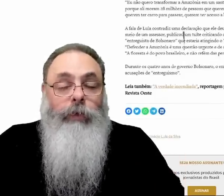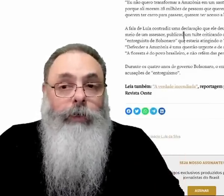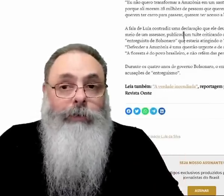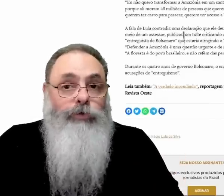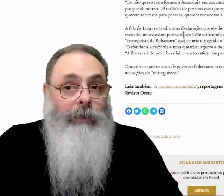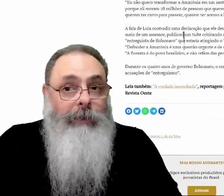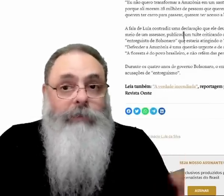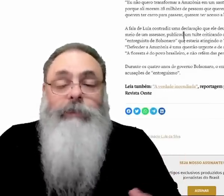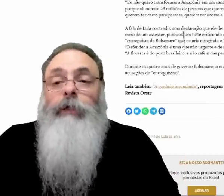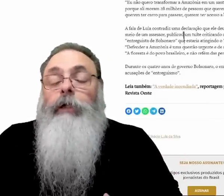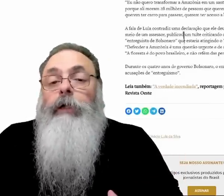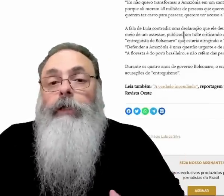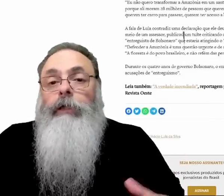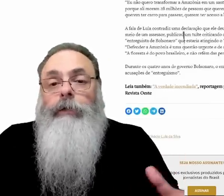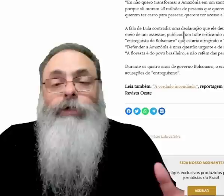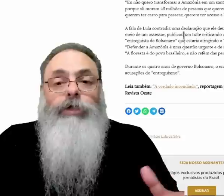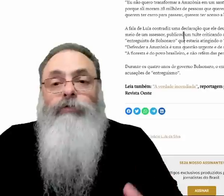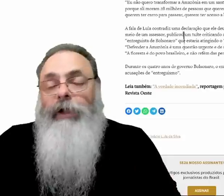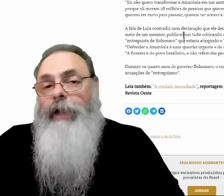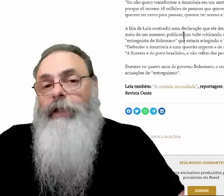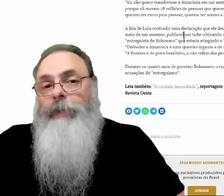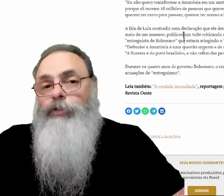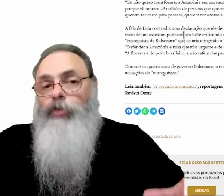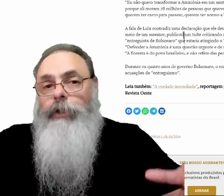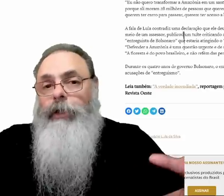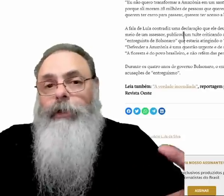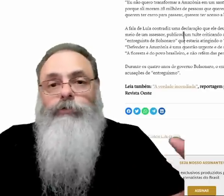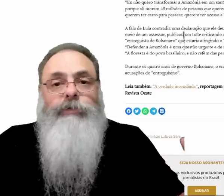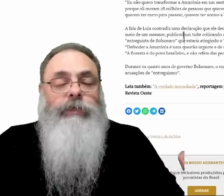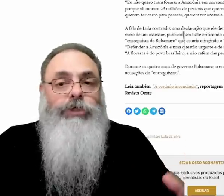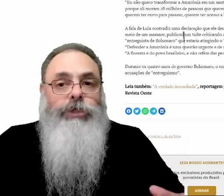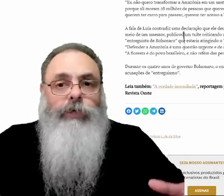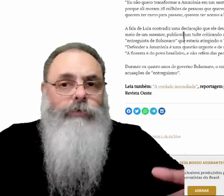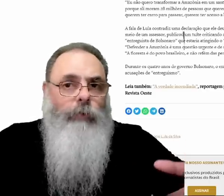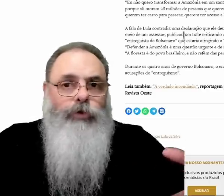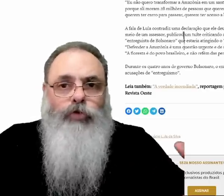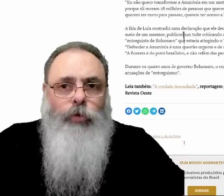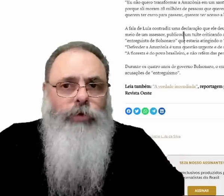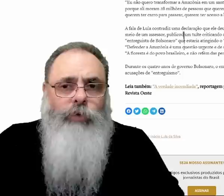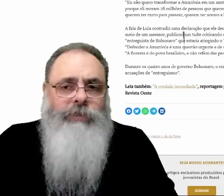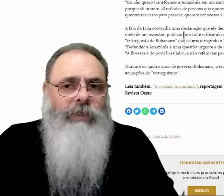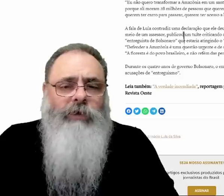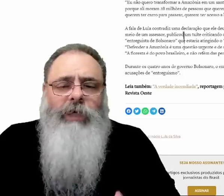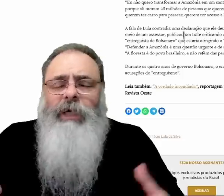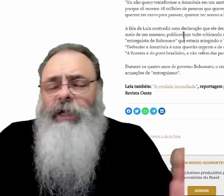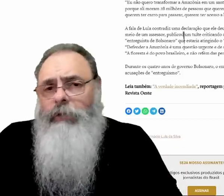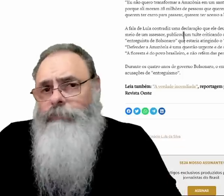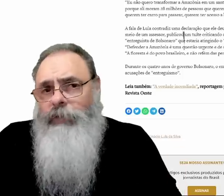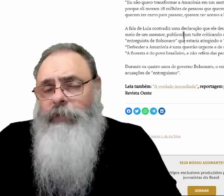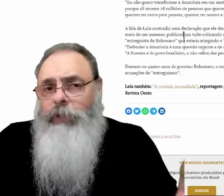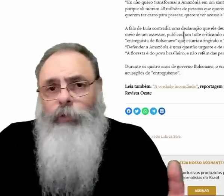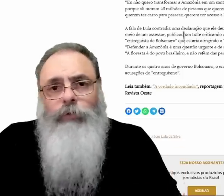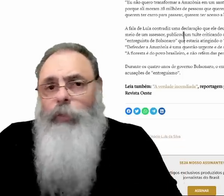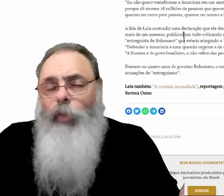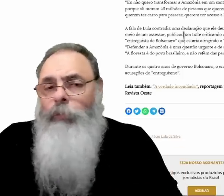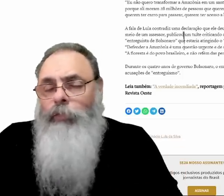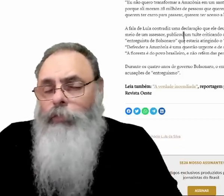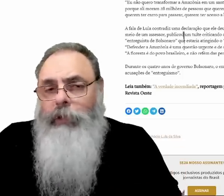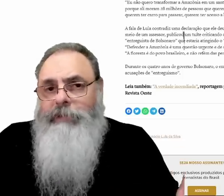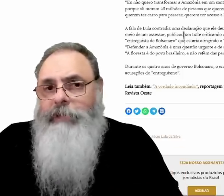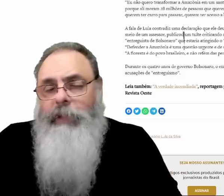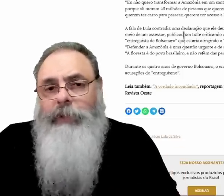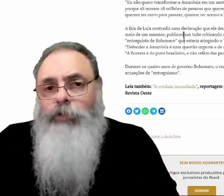é muito nacionalista e que falar que Amazônia é dos Estrangeiros é um absurdo coisa e tal eu já falei que eu não